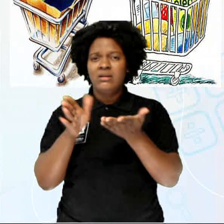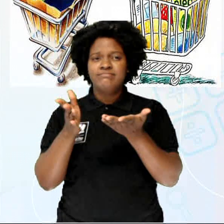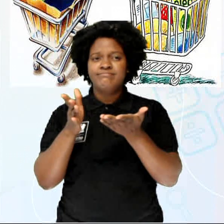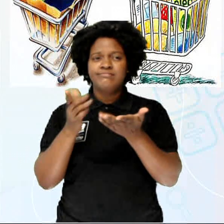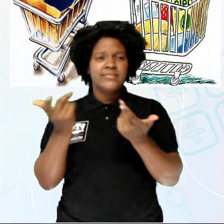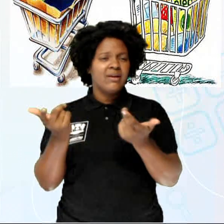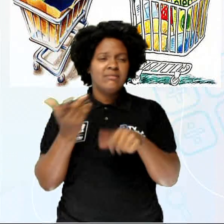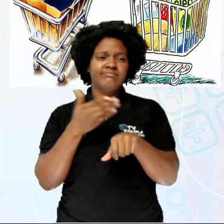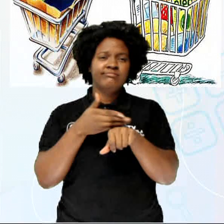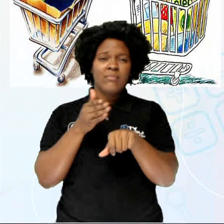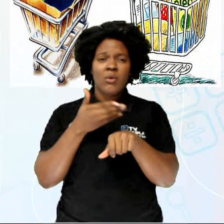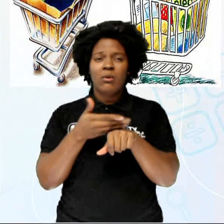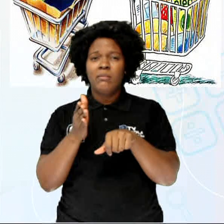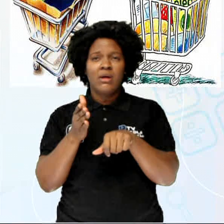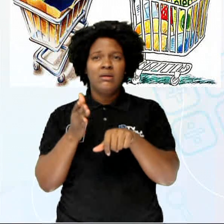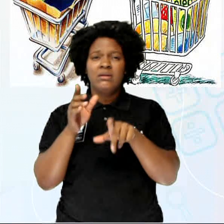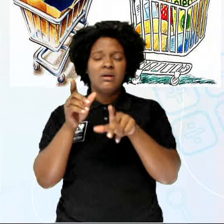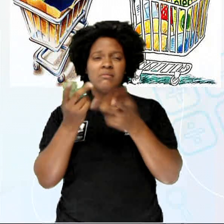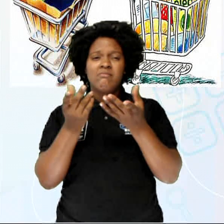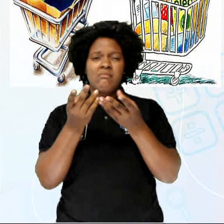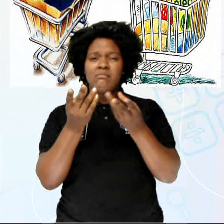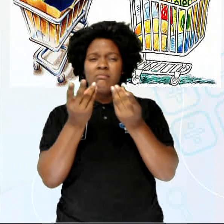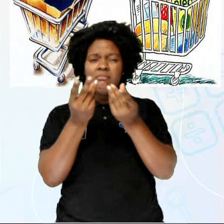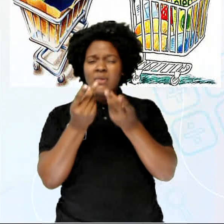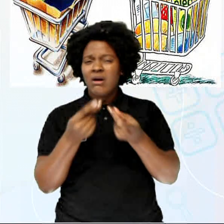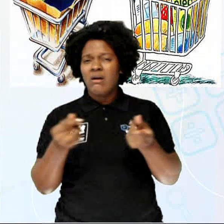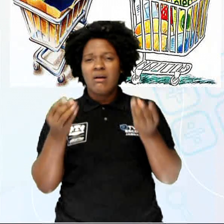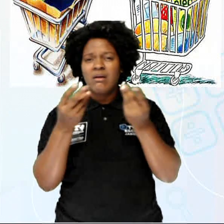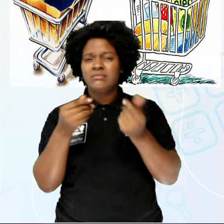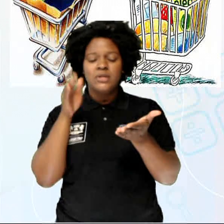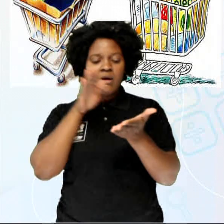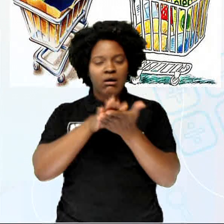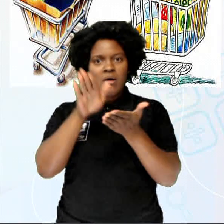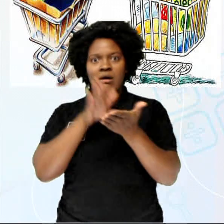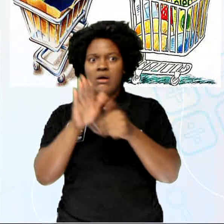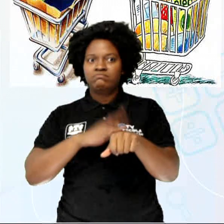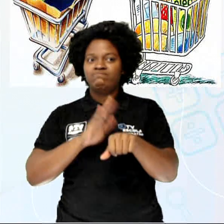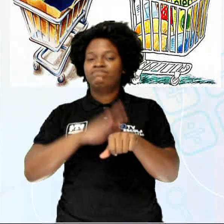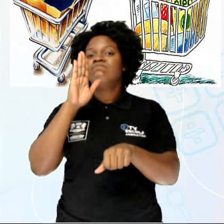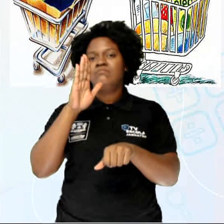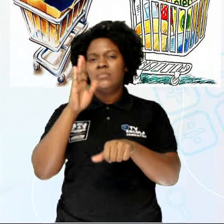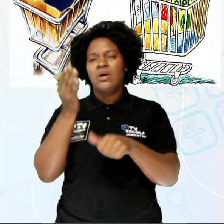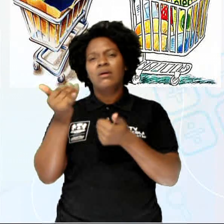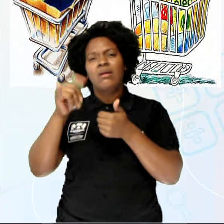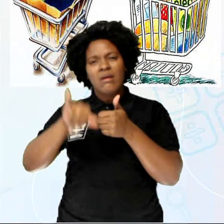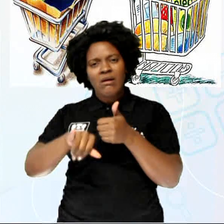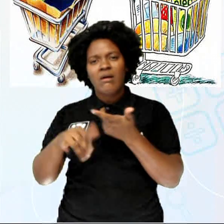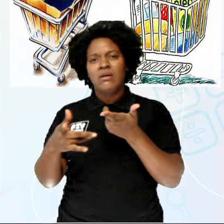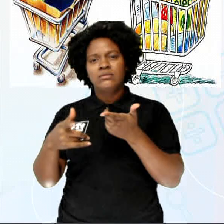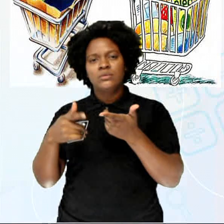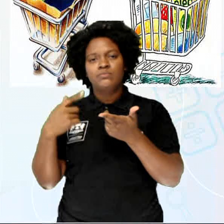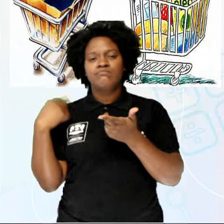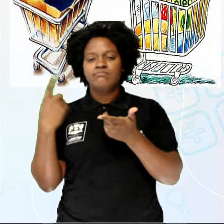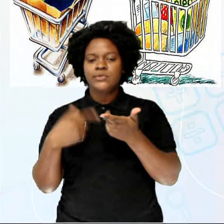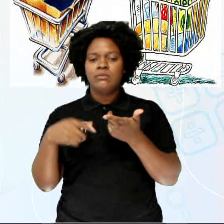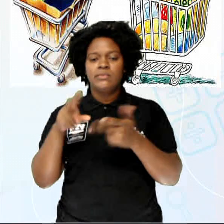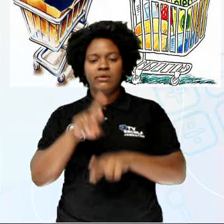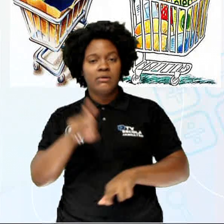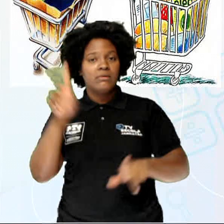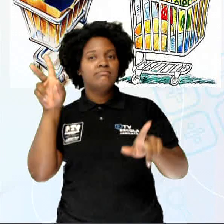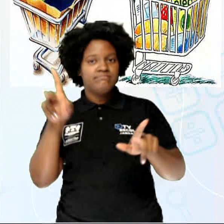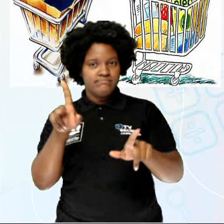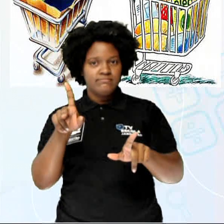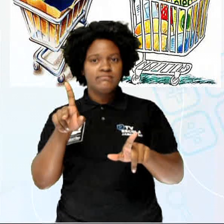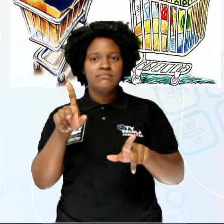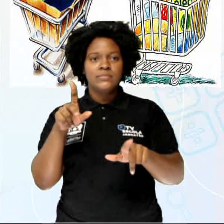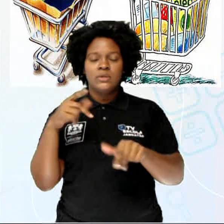ato de consumir algo superficial. É o que a gente chama de consumismo. Então é importante a gente diferenciar uma coisa da outra.